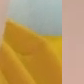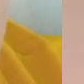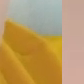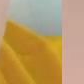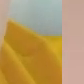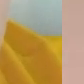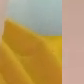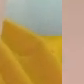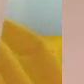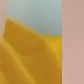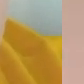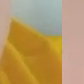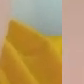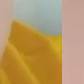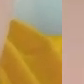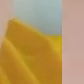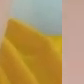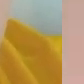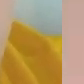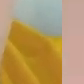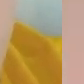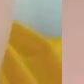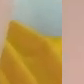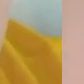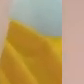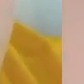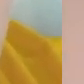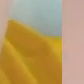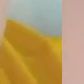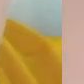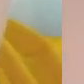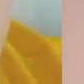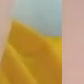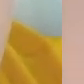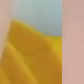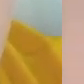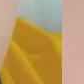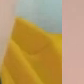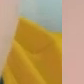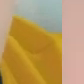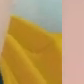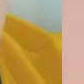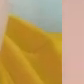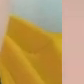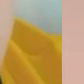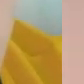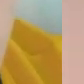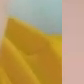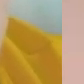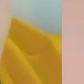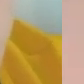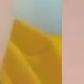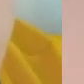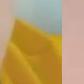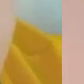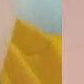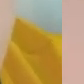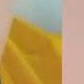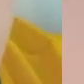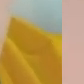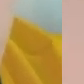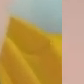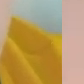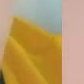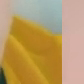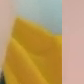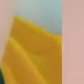Fala aí, galerinha do canal Jefão TV, eu sou Jefferson Diamante, dono do canal, e nesse vídeo eu vou trazer conteúdo de loterias para vocês. Mas antes de começar o vídeo, galera, peço a vocês que se